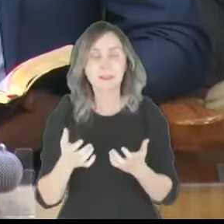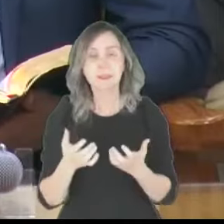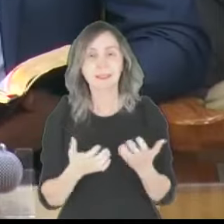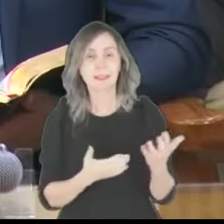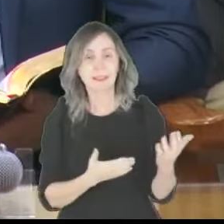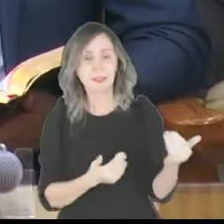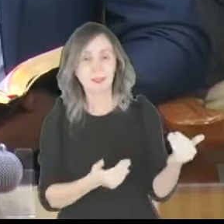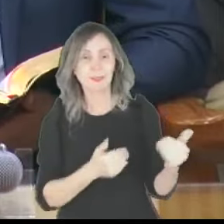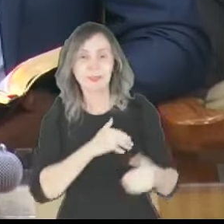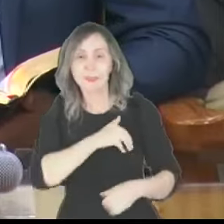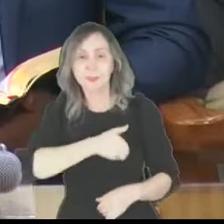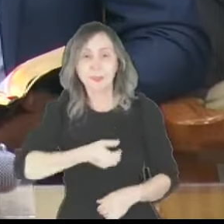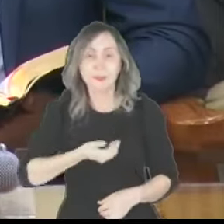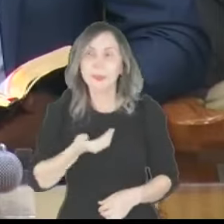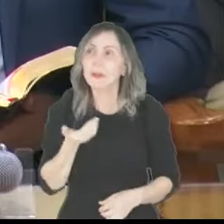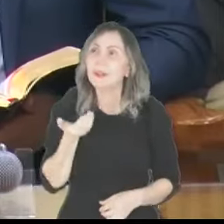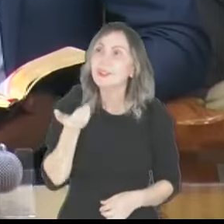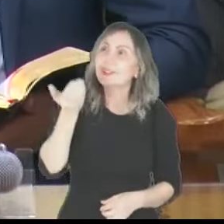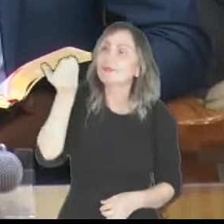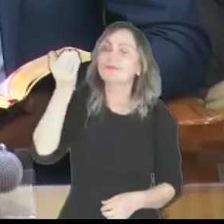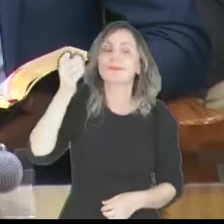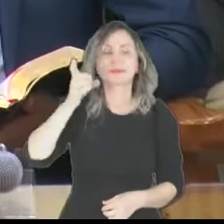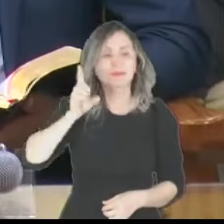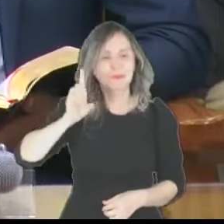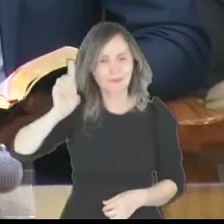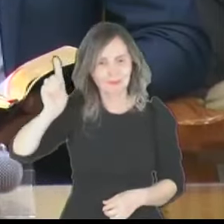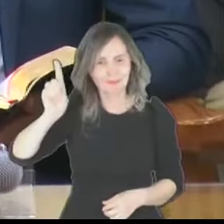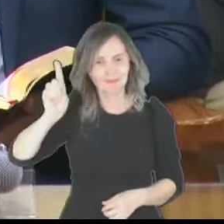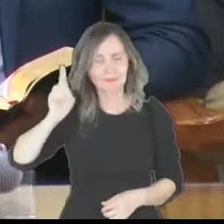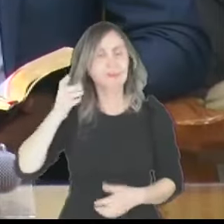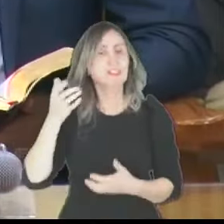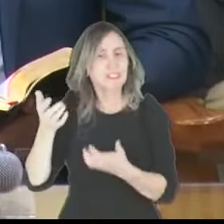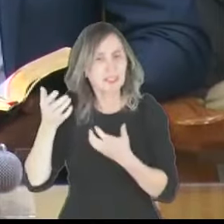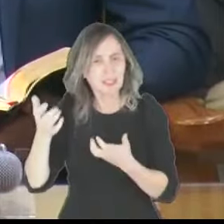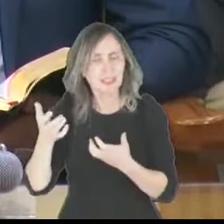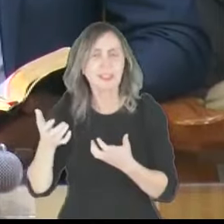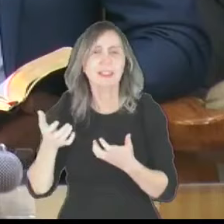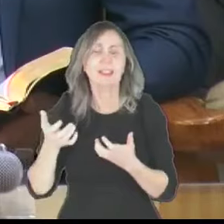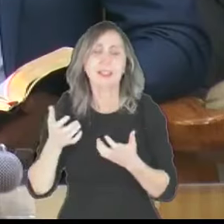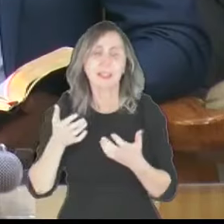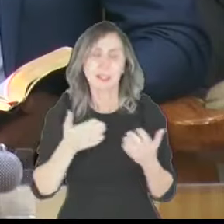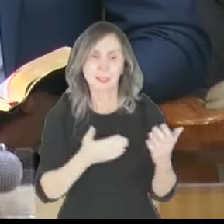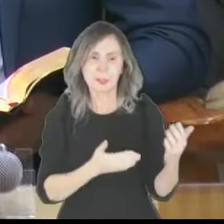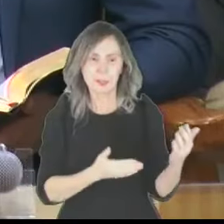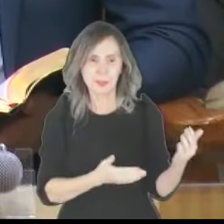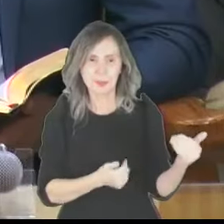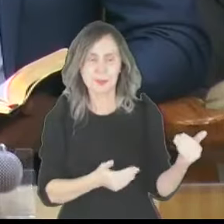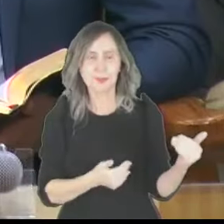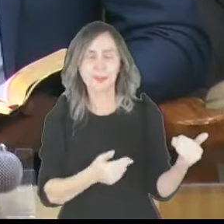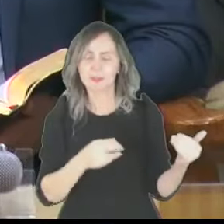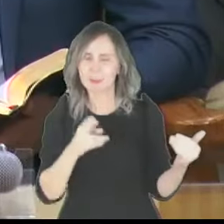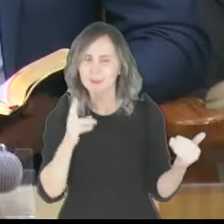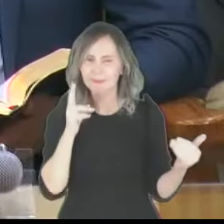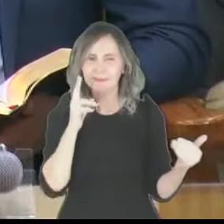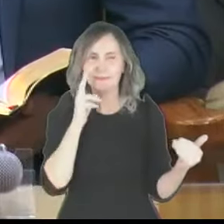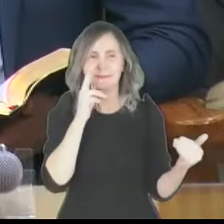Consagrada A Deus Deus quer Uma juventude Evangelicamente Pneumática